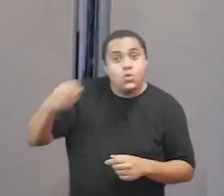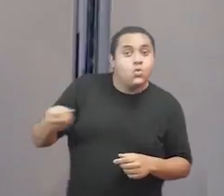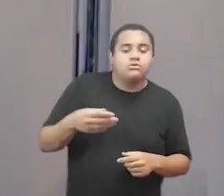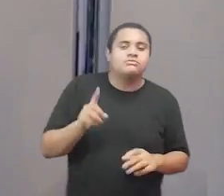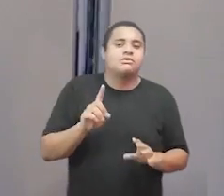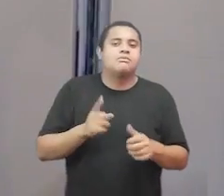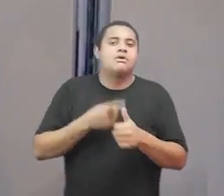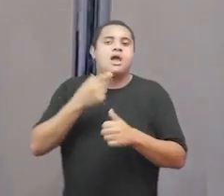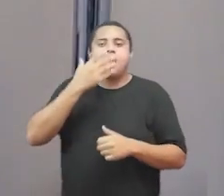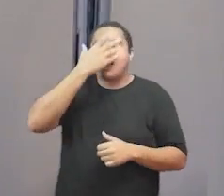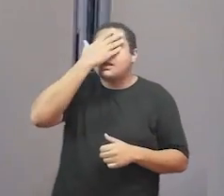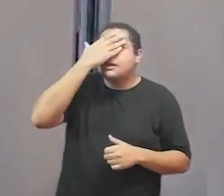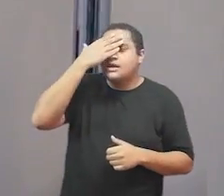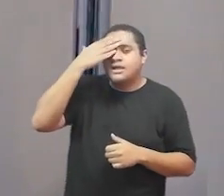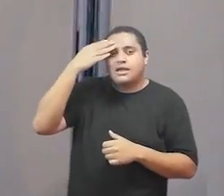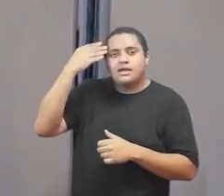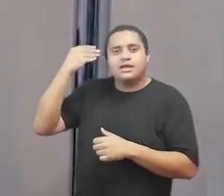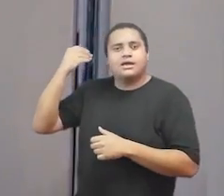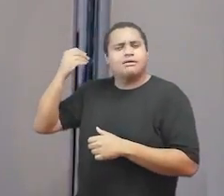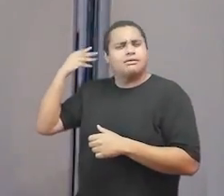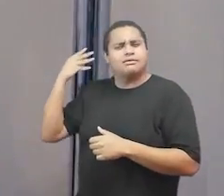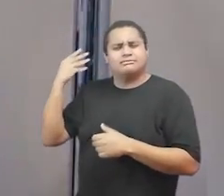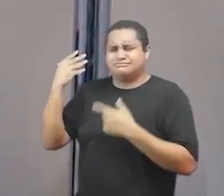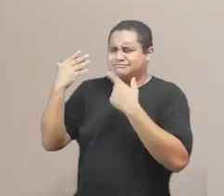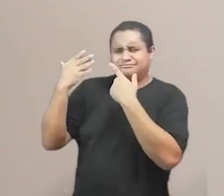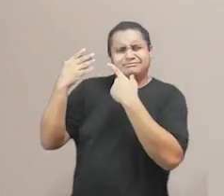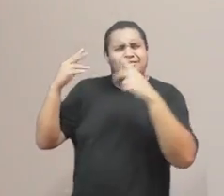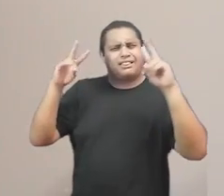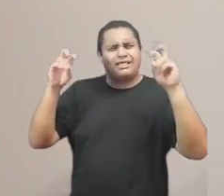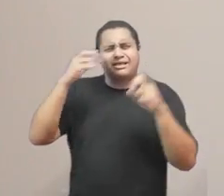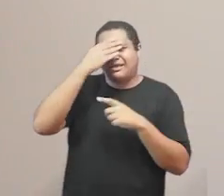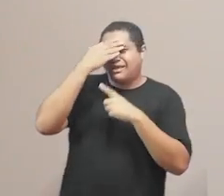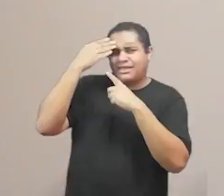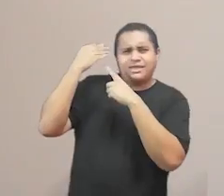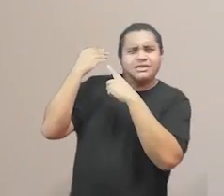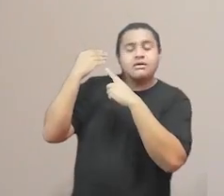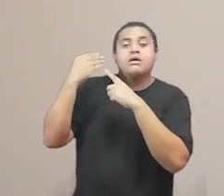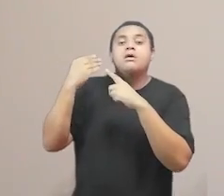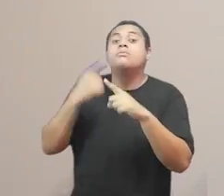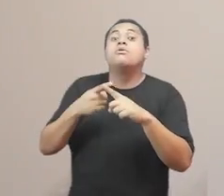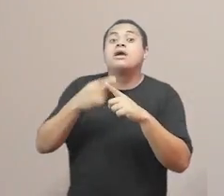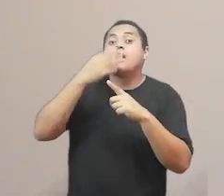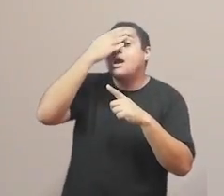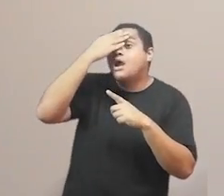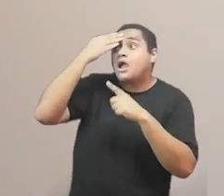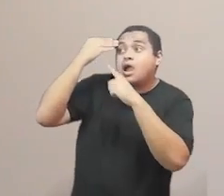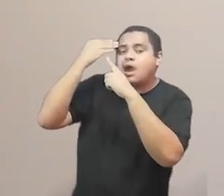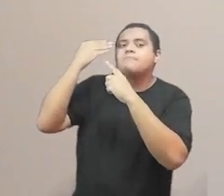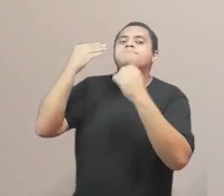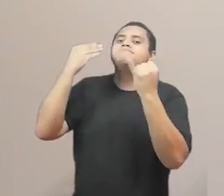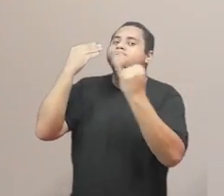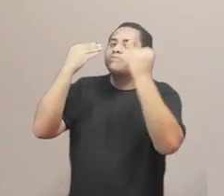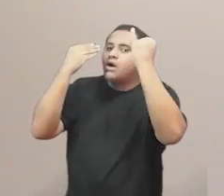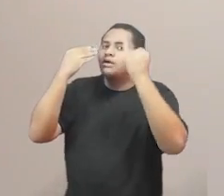sobre esquecimento. Por que aula sobre esquecimento? Porque esquecer é tão importante quanto